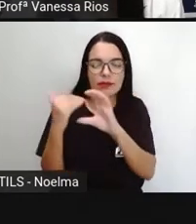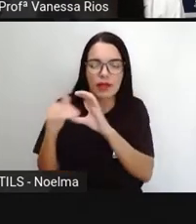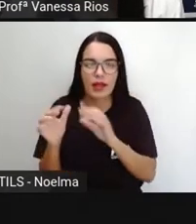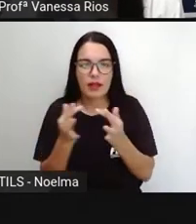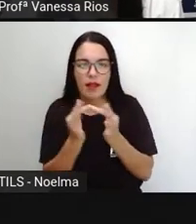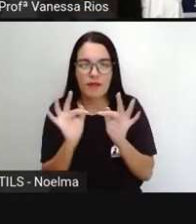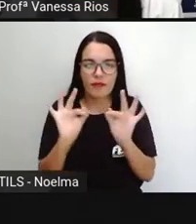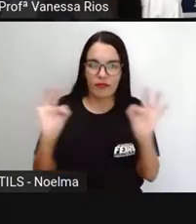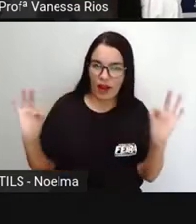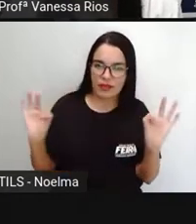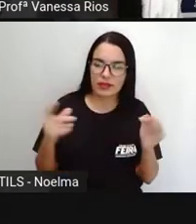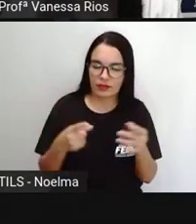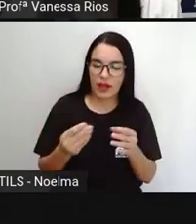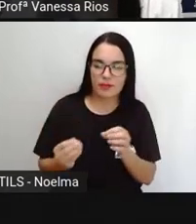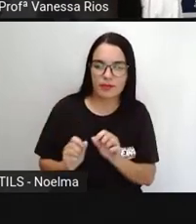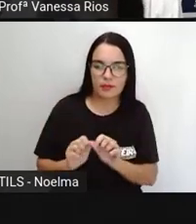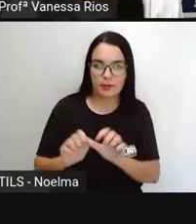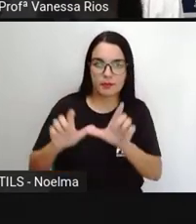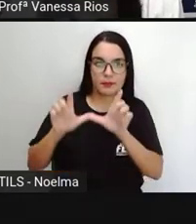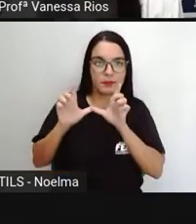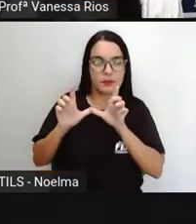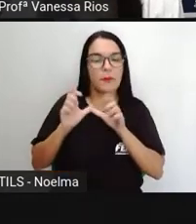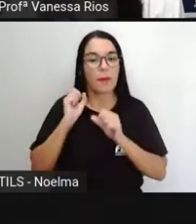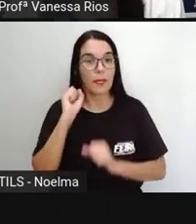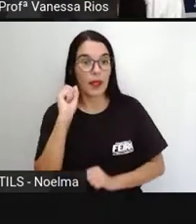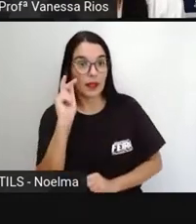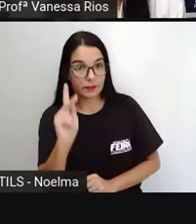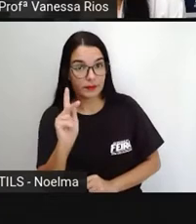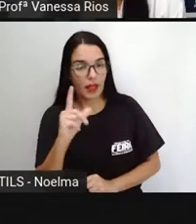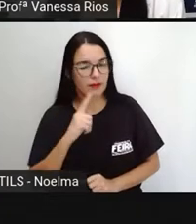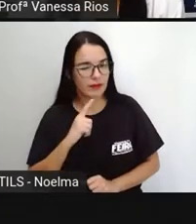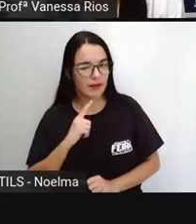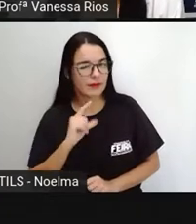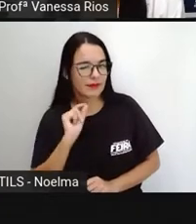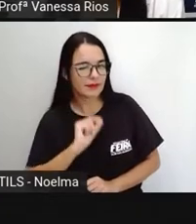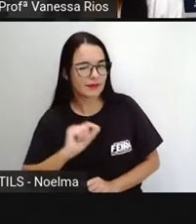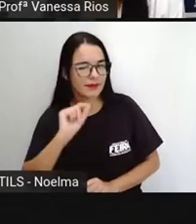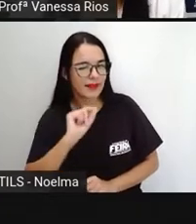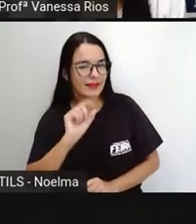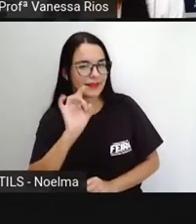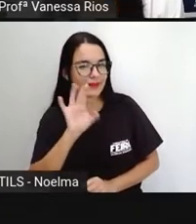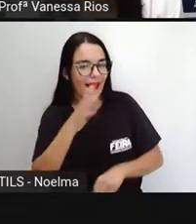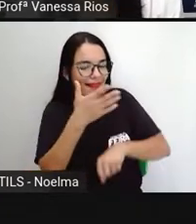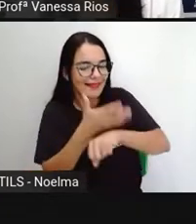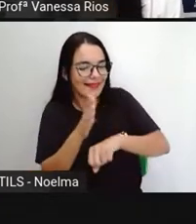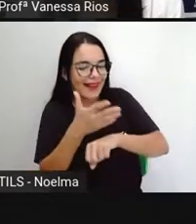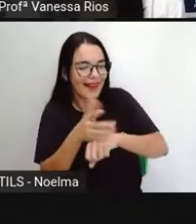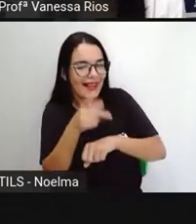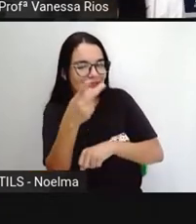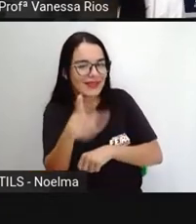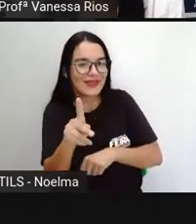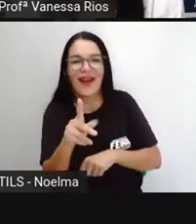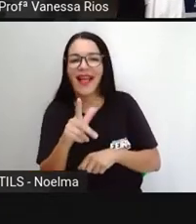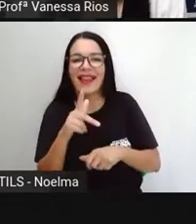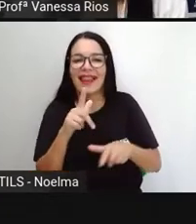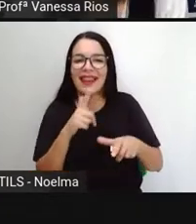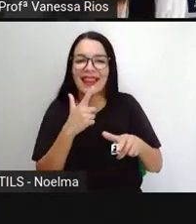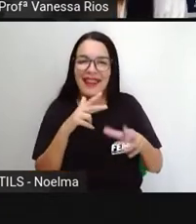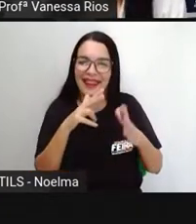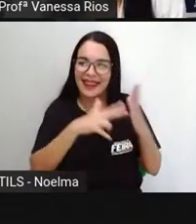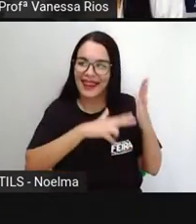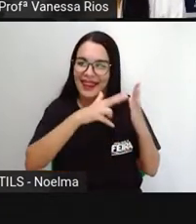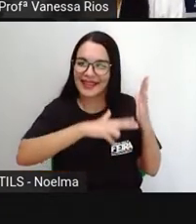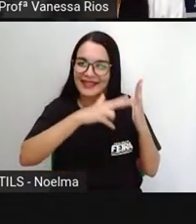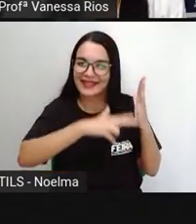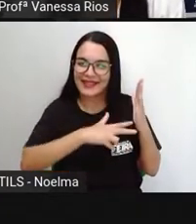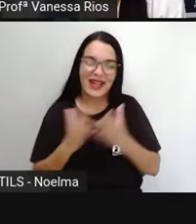as palavras que vão aparecendo. Então, na verdade, é um vídeo mais um treino aí para a sua leitura, tá certo? Então vamos